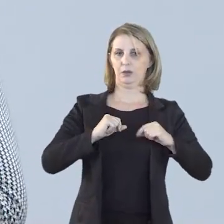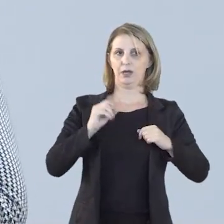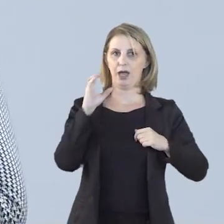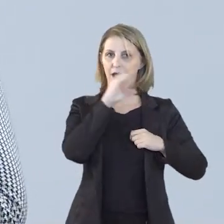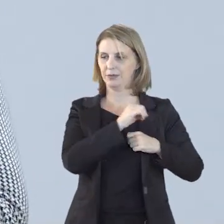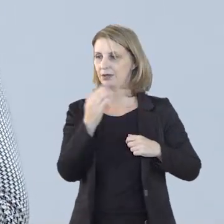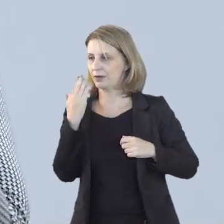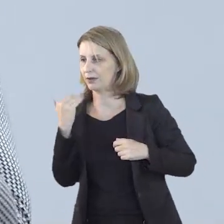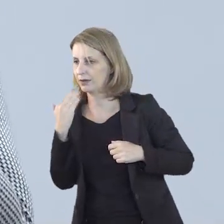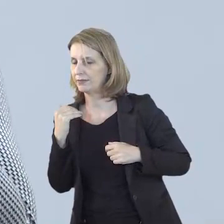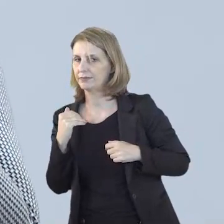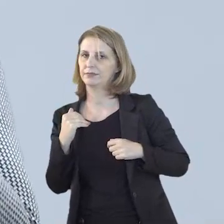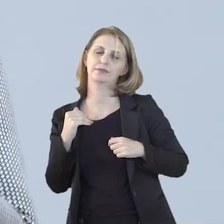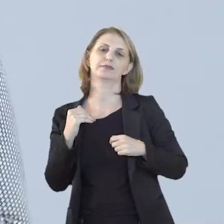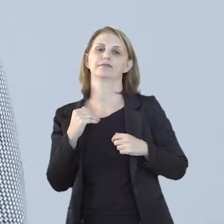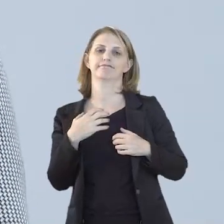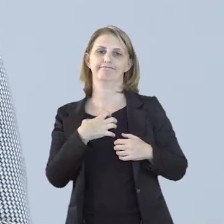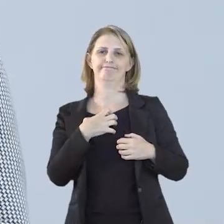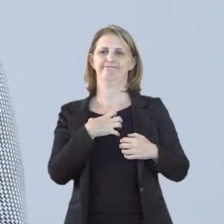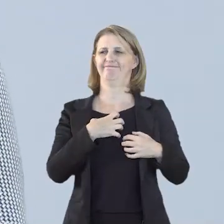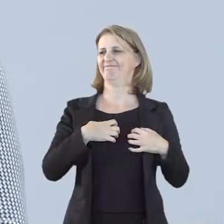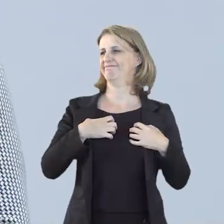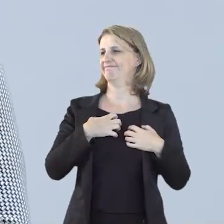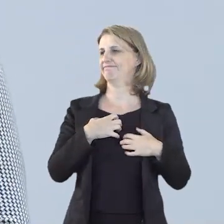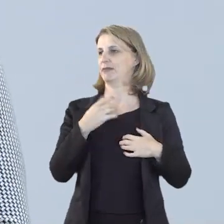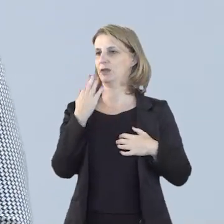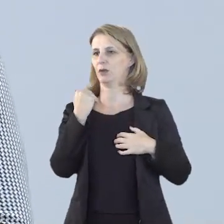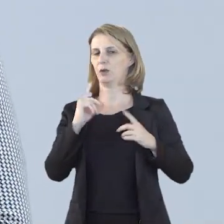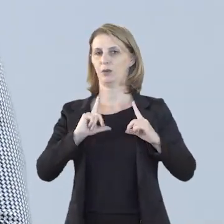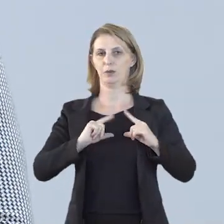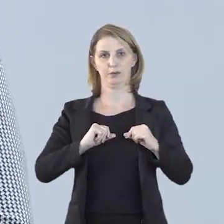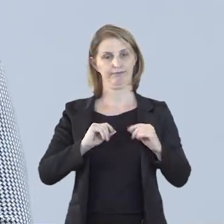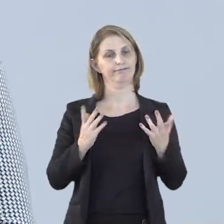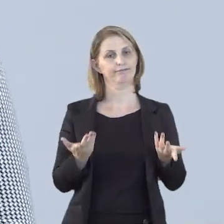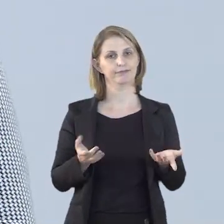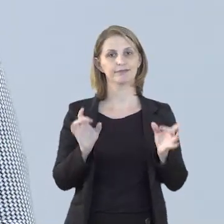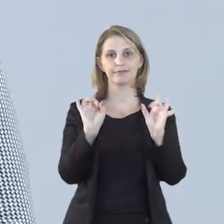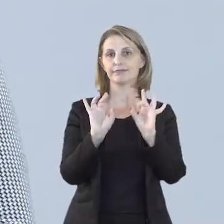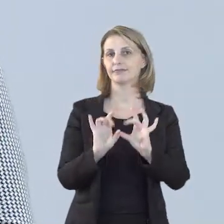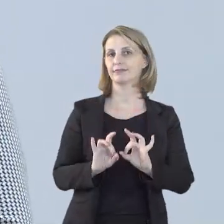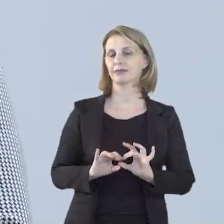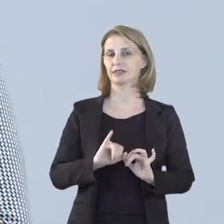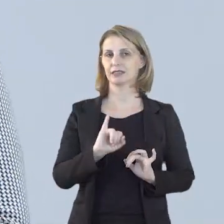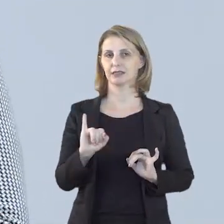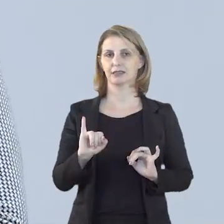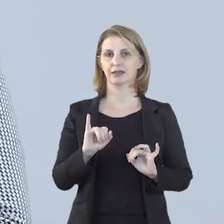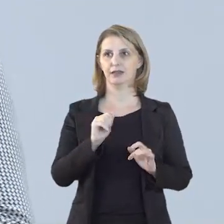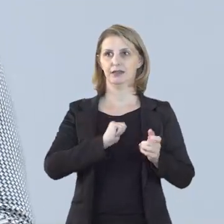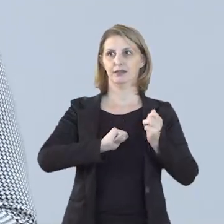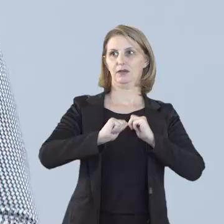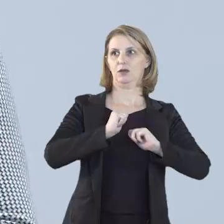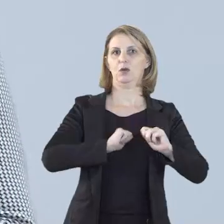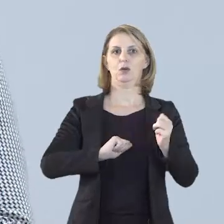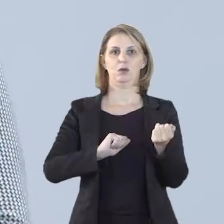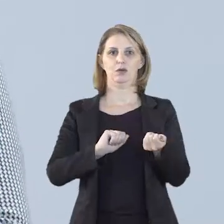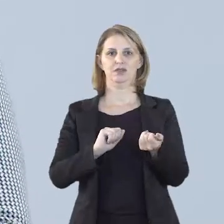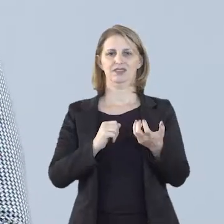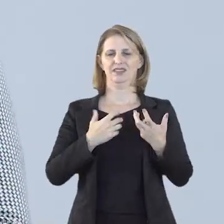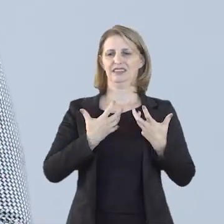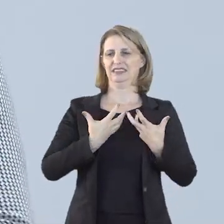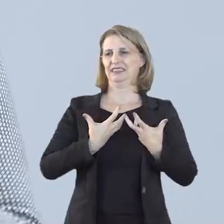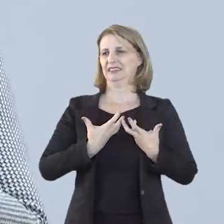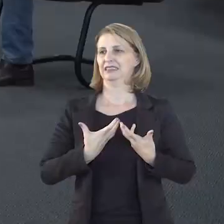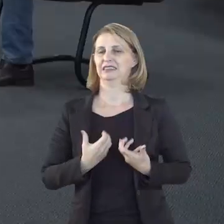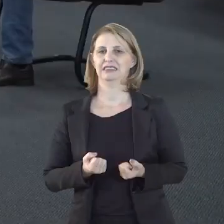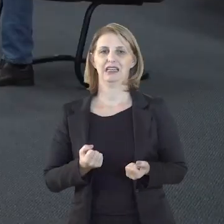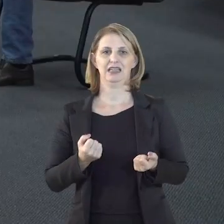quero conseguir um alívio de curto prazo, né, um alívio imediato, para aquela minha sensação desagradável, né, especialmente